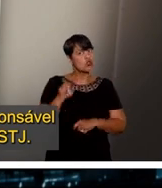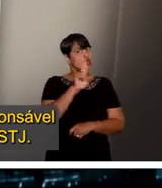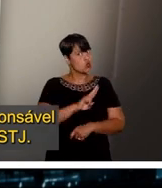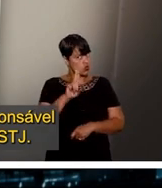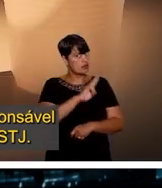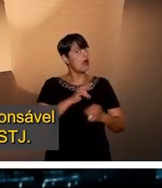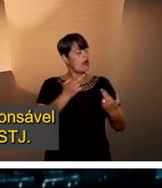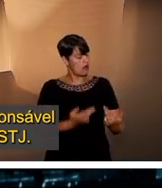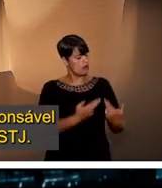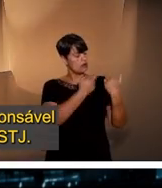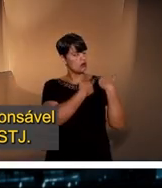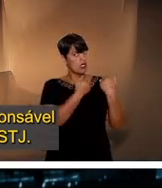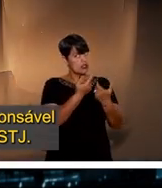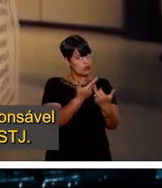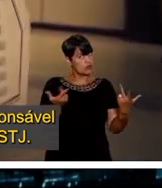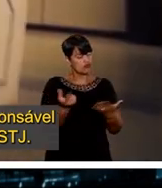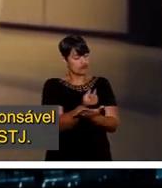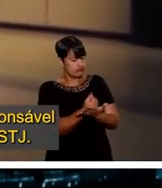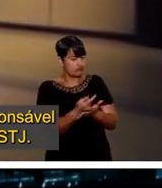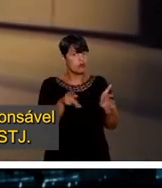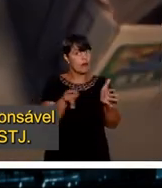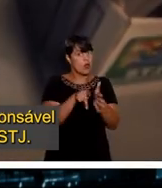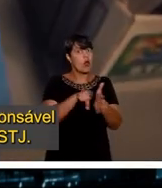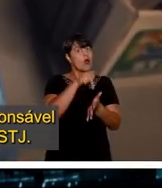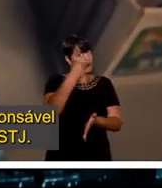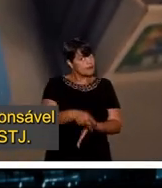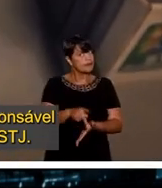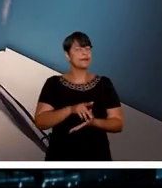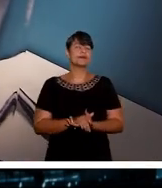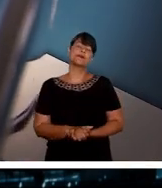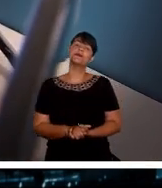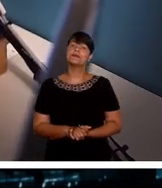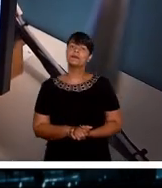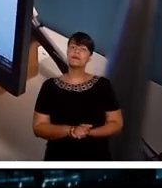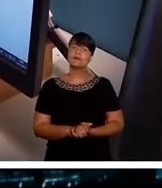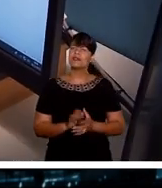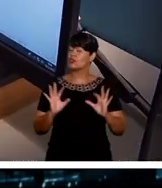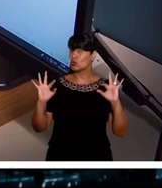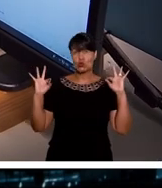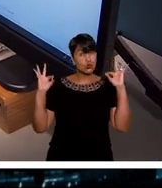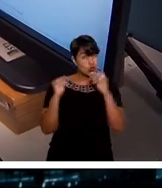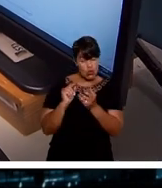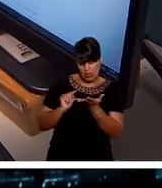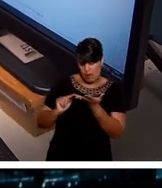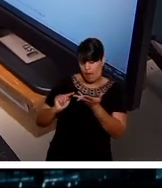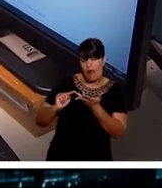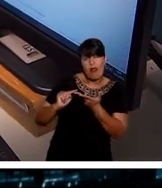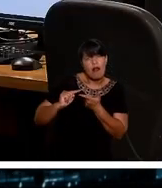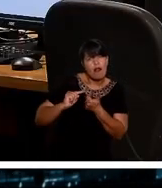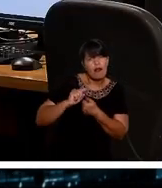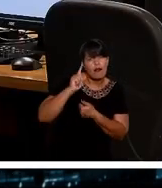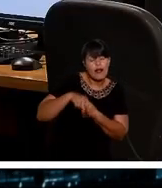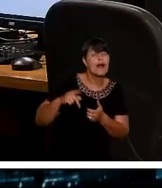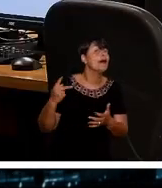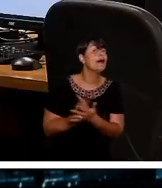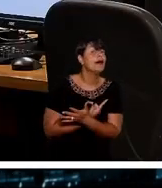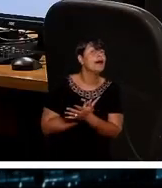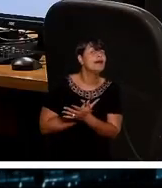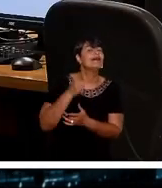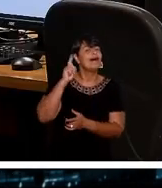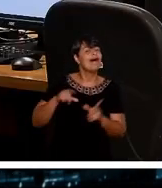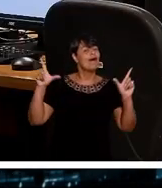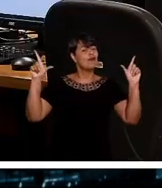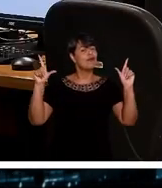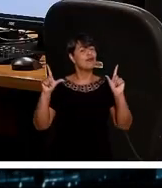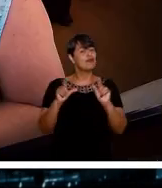recursos naturais, materiais e financeiros do STJ. Todas essas atitudes refletem na redução dos